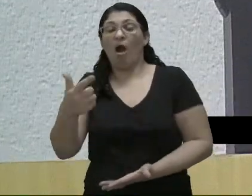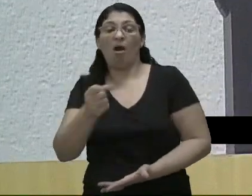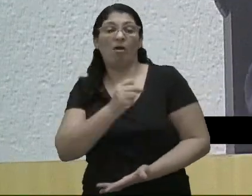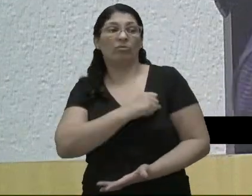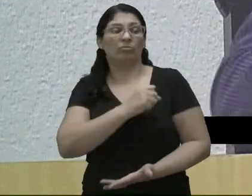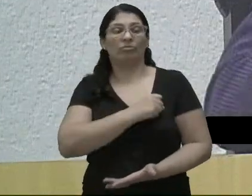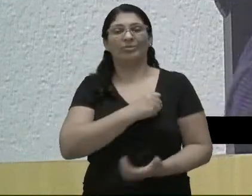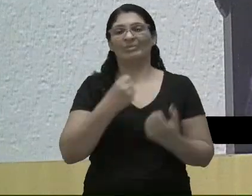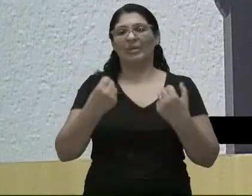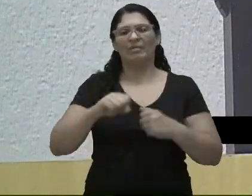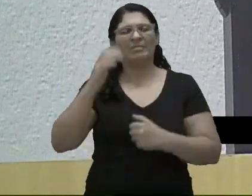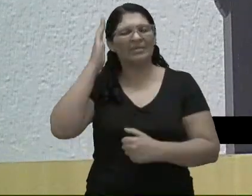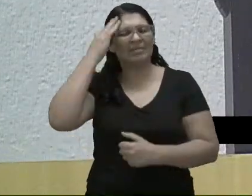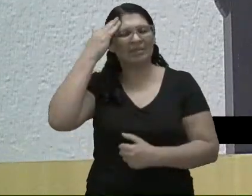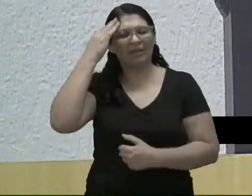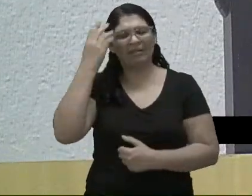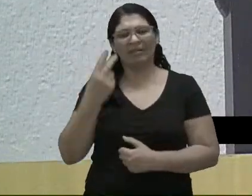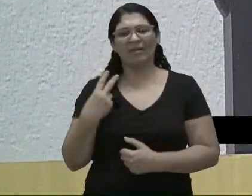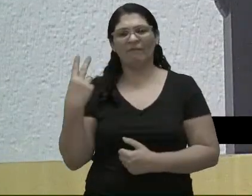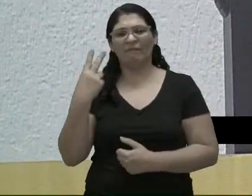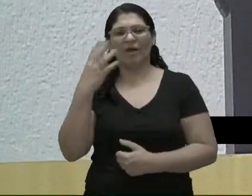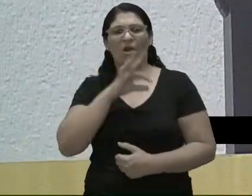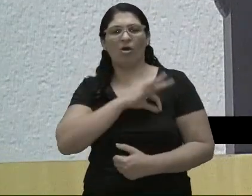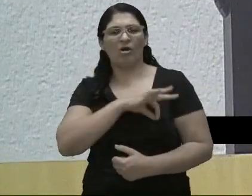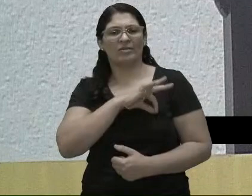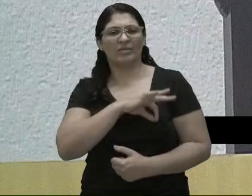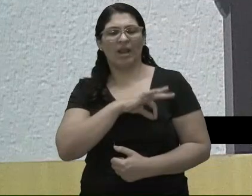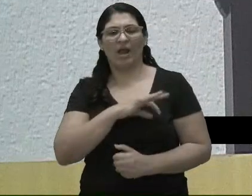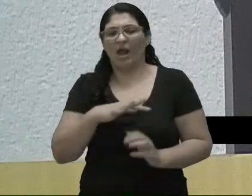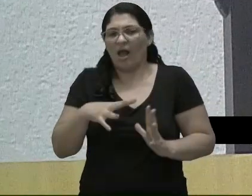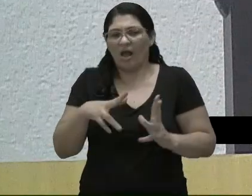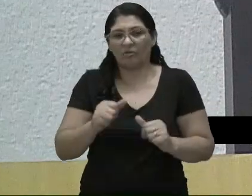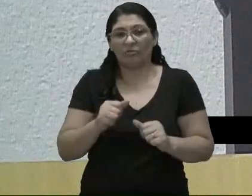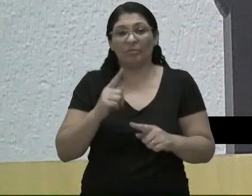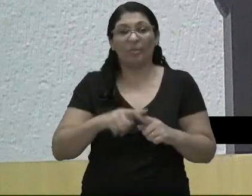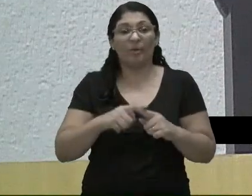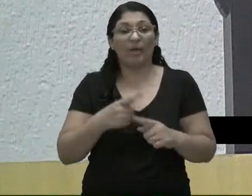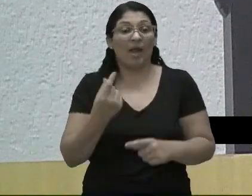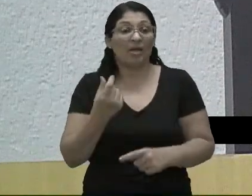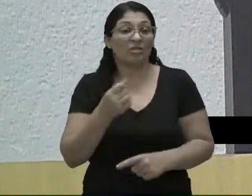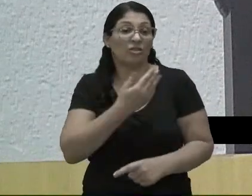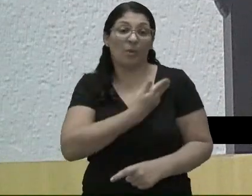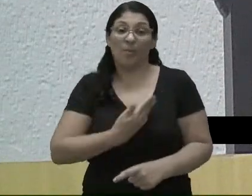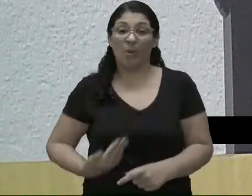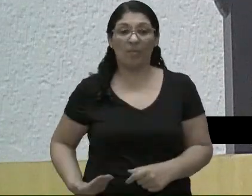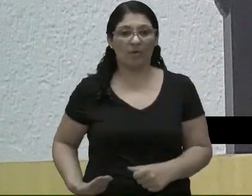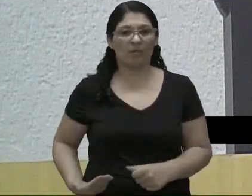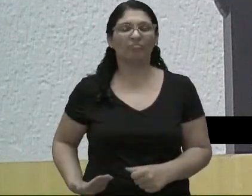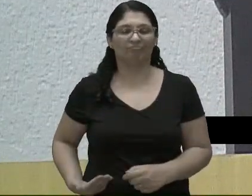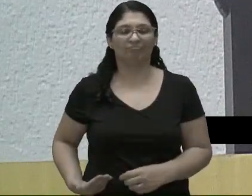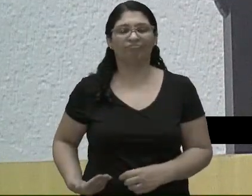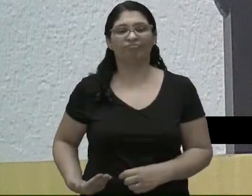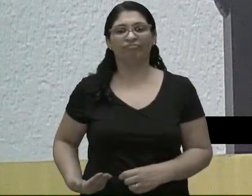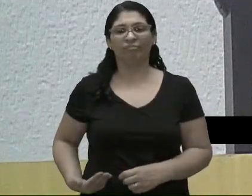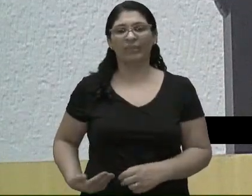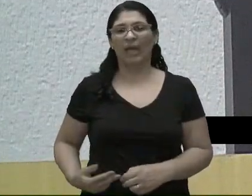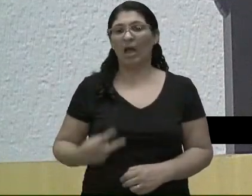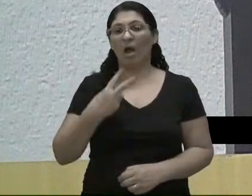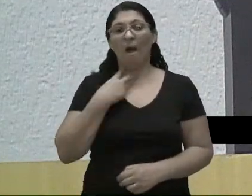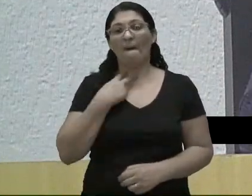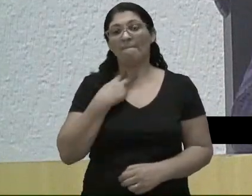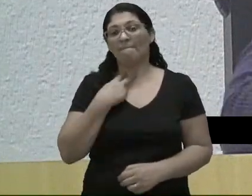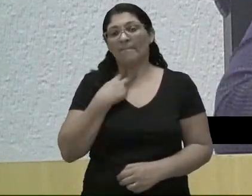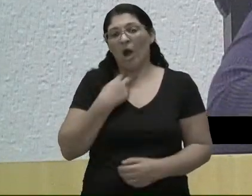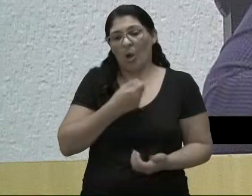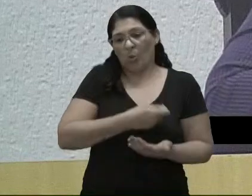de salário também, para a gente poder estar entendendo, porque é dinheiro público, a gente não pode ter, a gente tem que ter muito cuidado